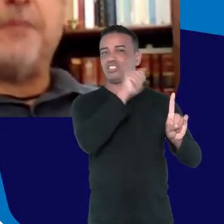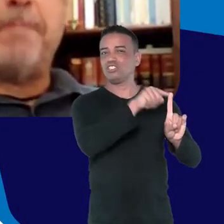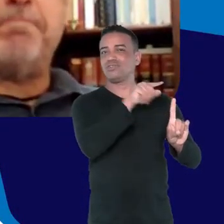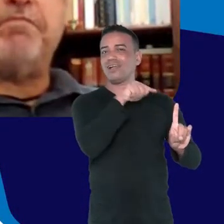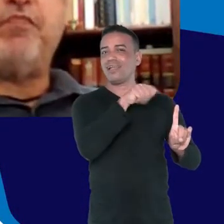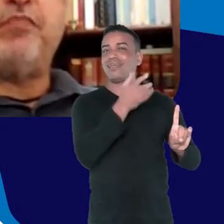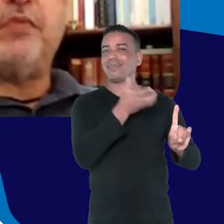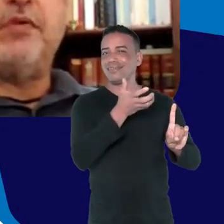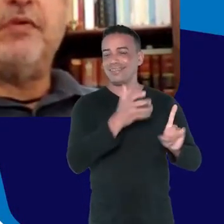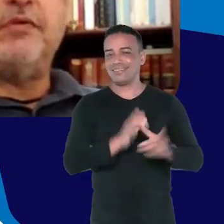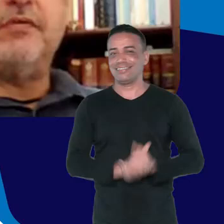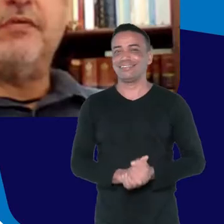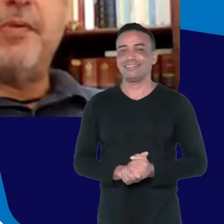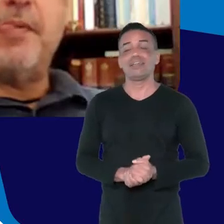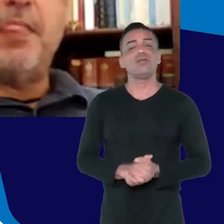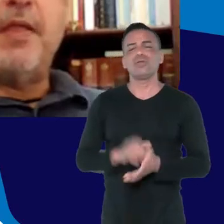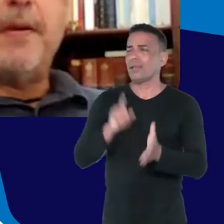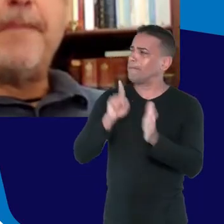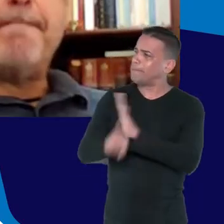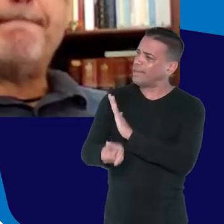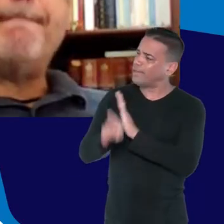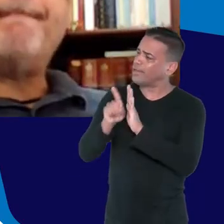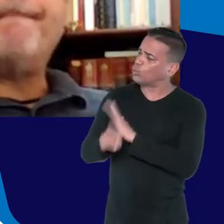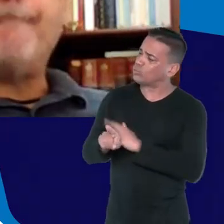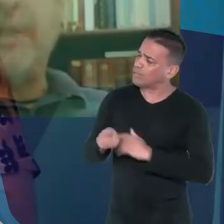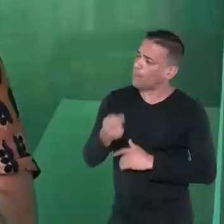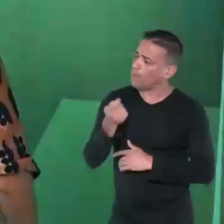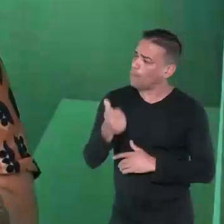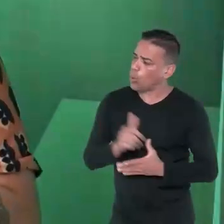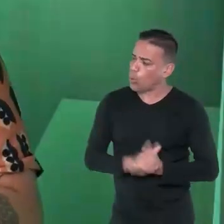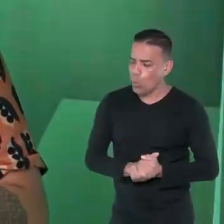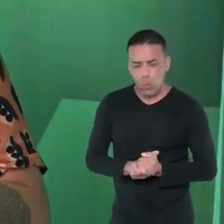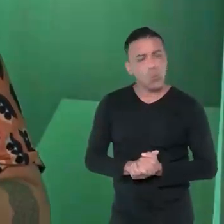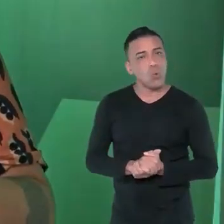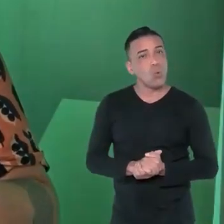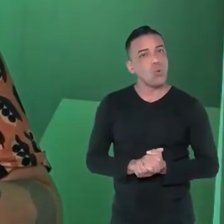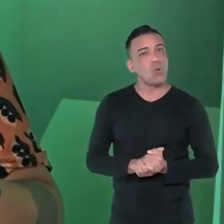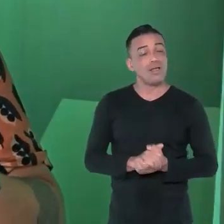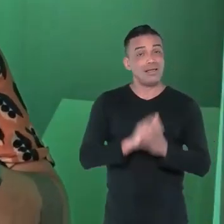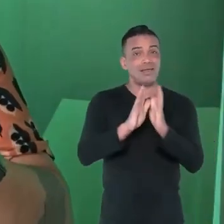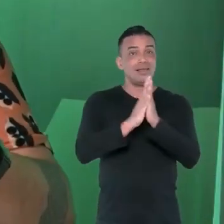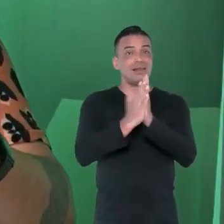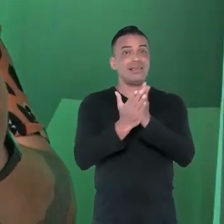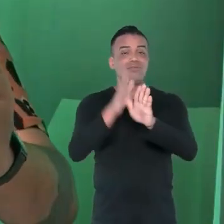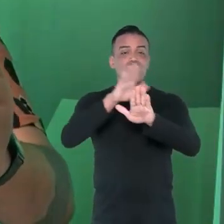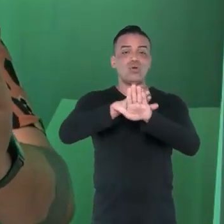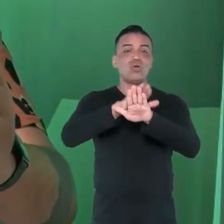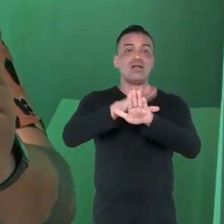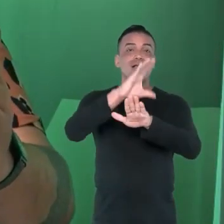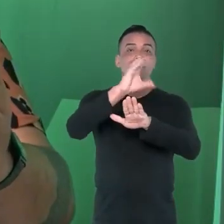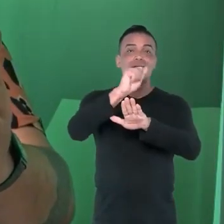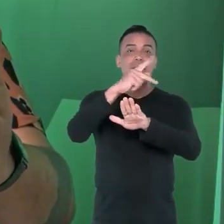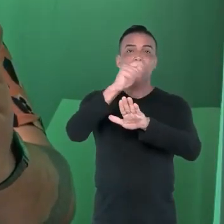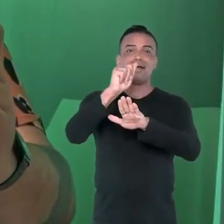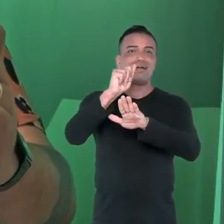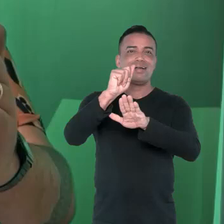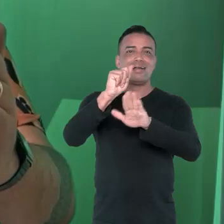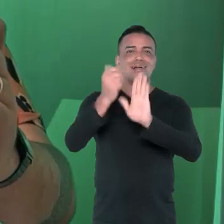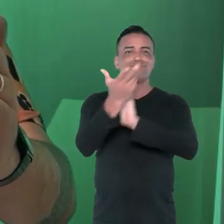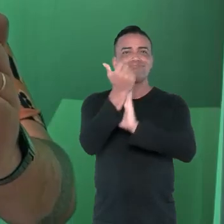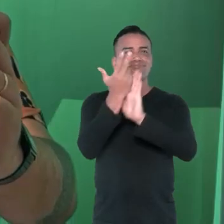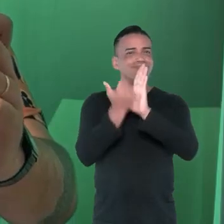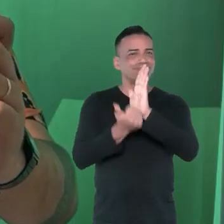personagem. Eu queria te perguntar um pouquinho sobre a capa, sobre o projeto gráfico do